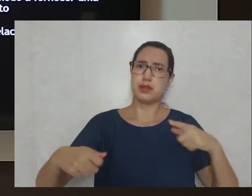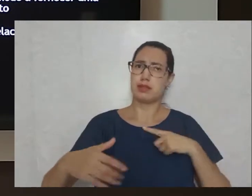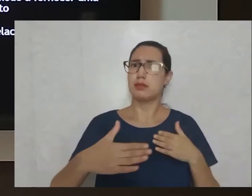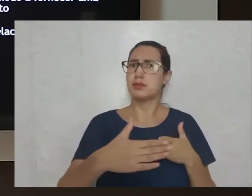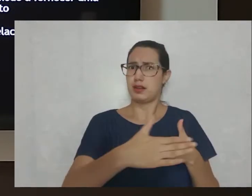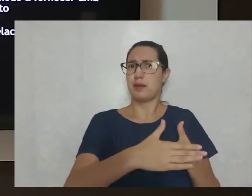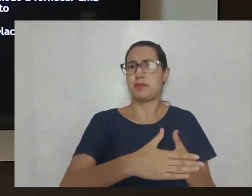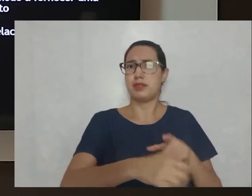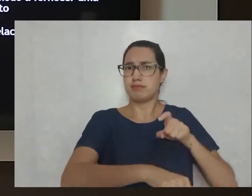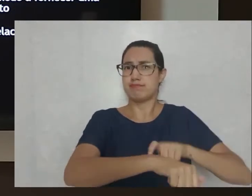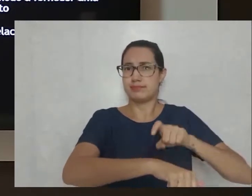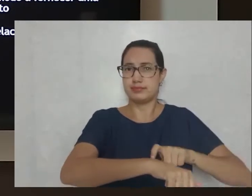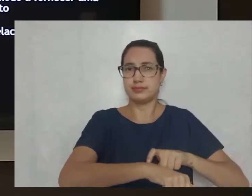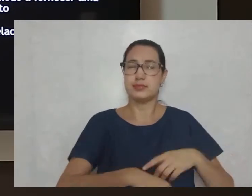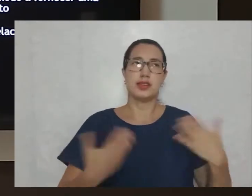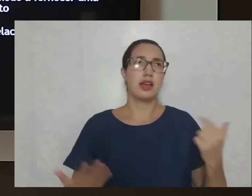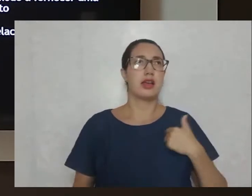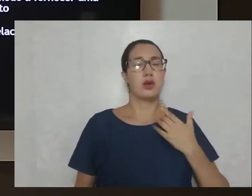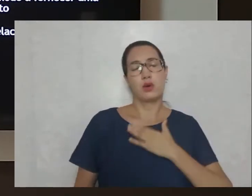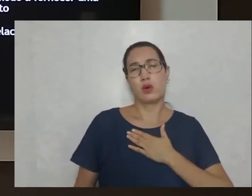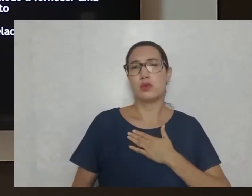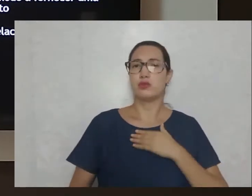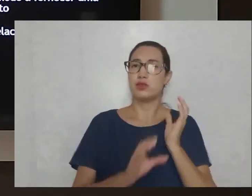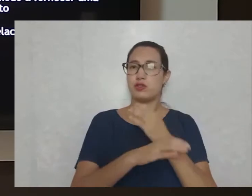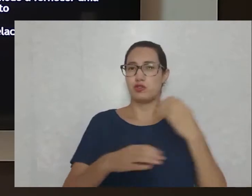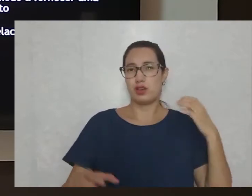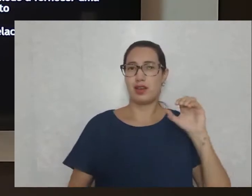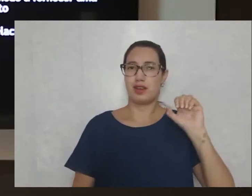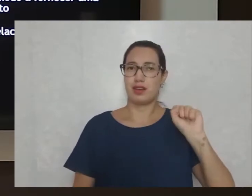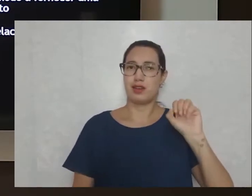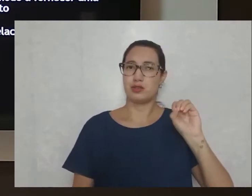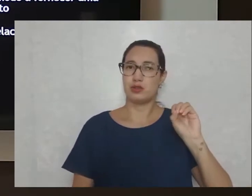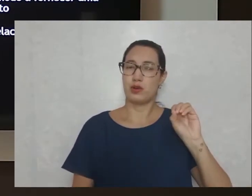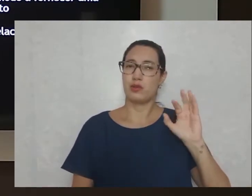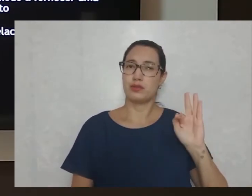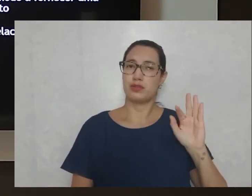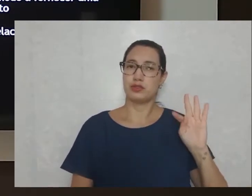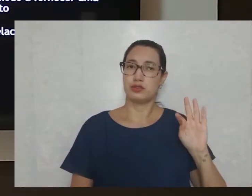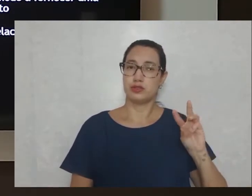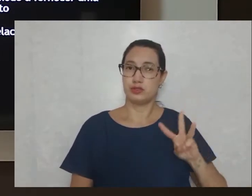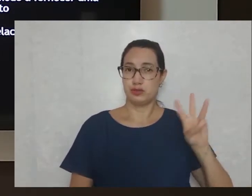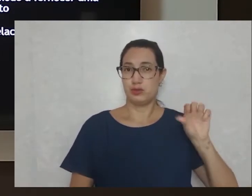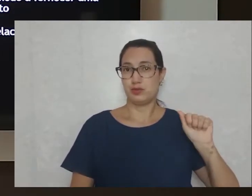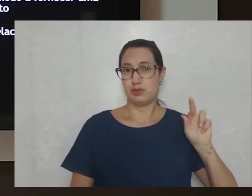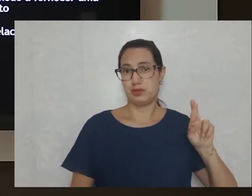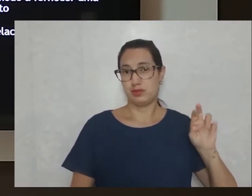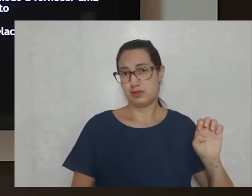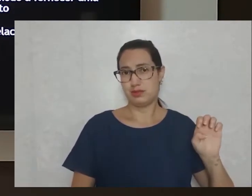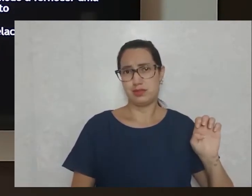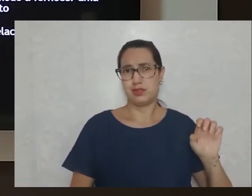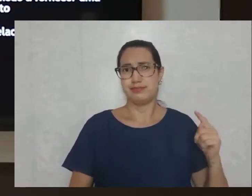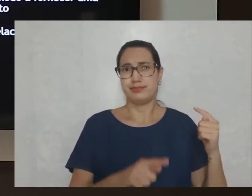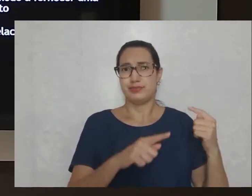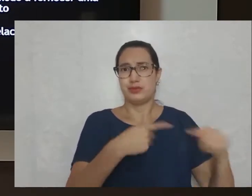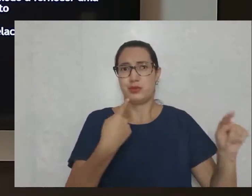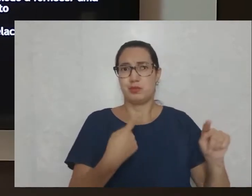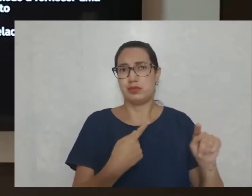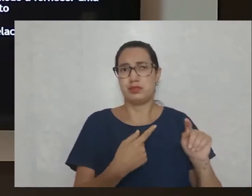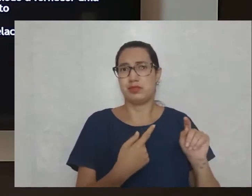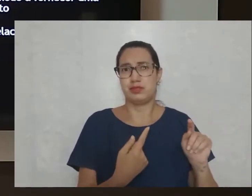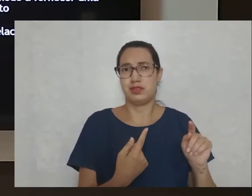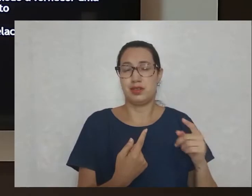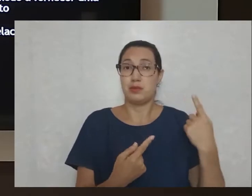delimitação. Então, não adianta, eu gosto de engenharia de software. Você não vai fazer um artigo sobre engenharia de software. Por quê? Porque engenharia de software é sub-área. Engenharia de software não